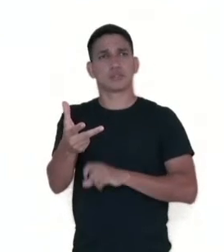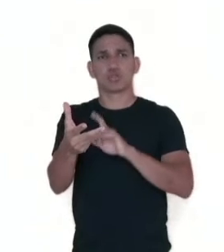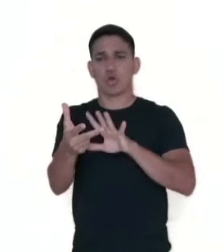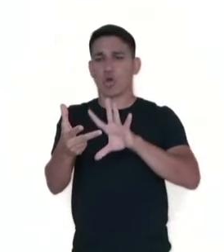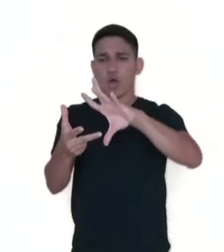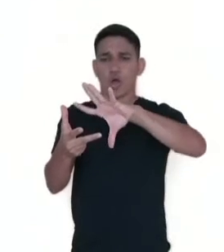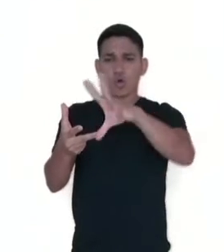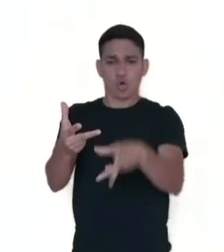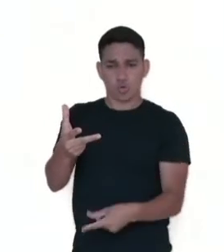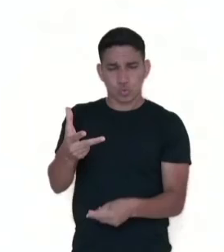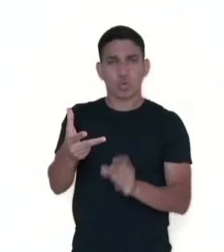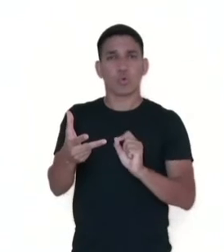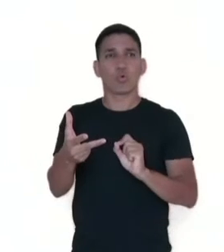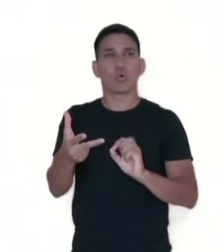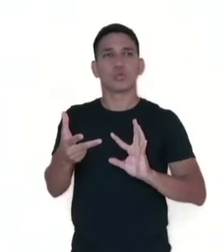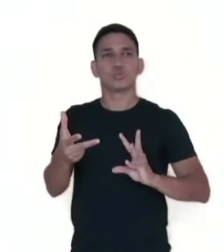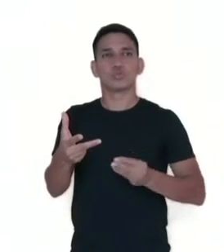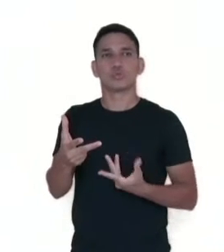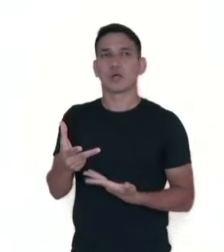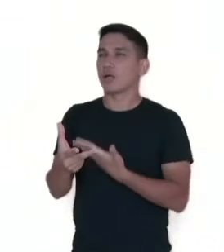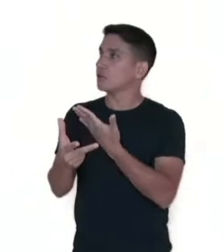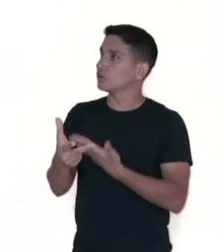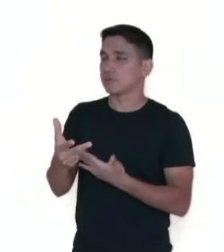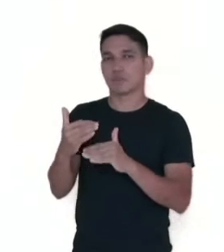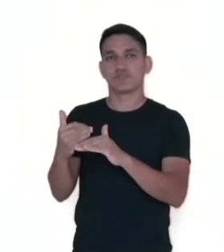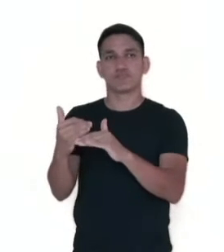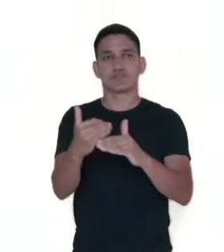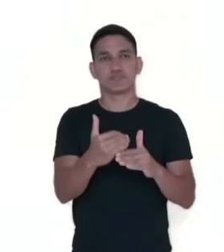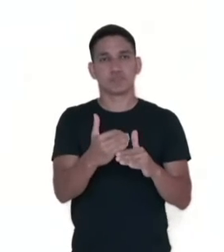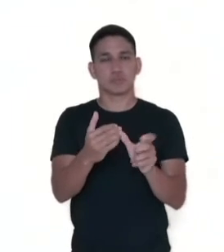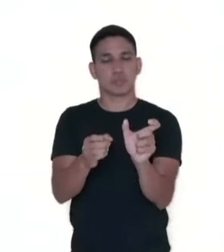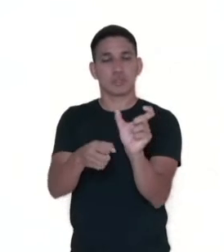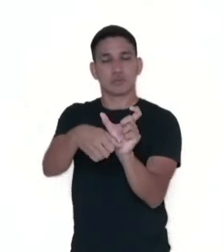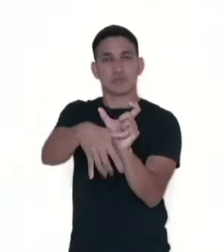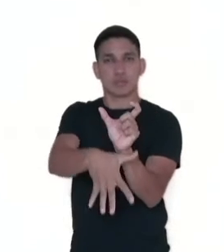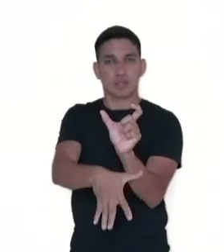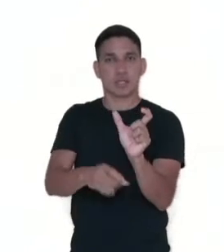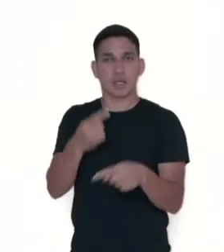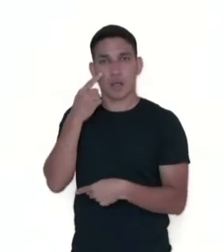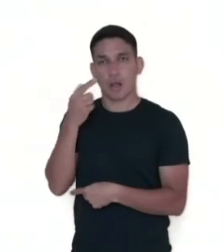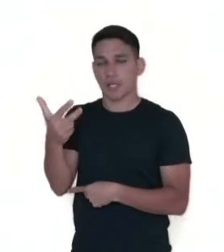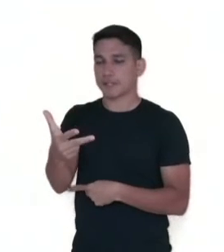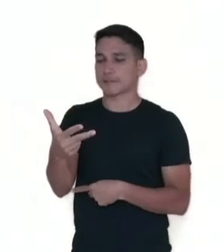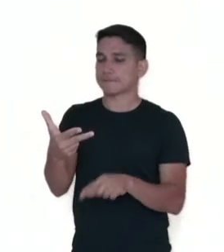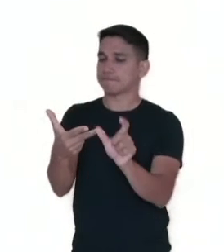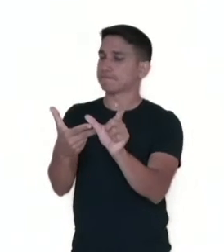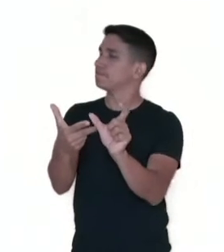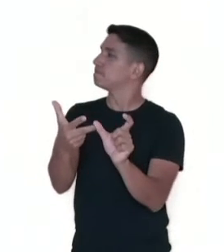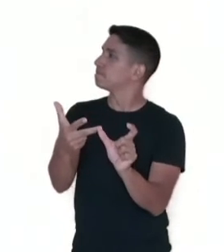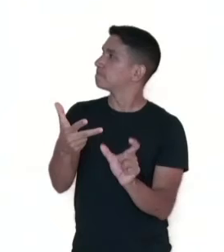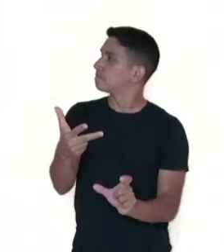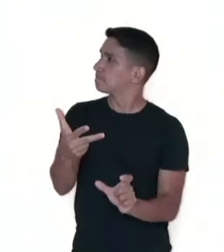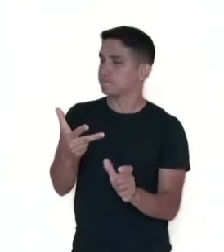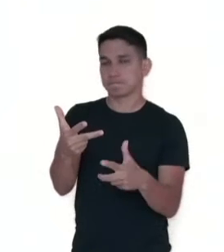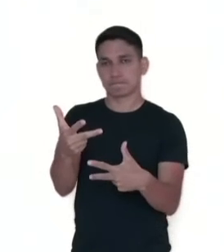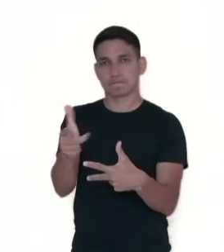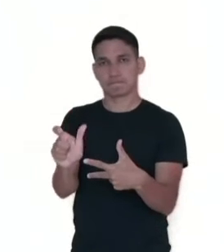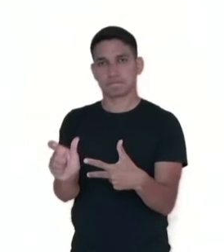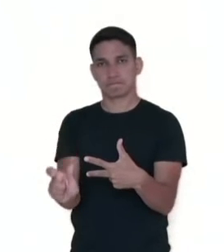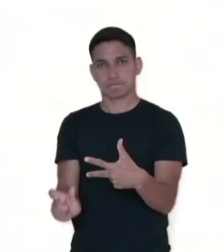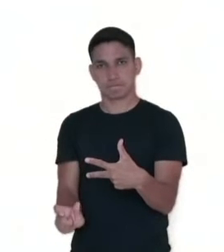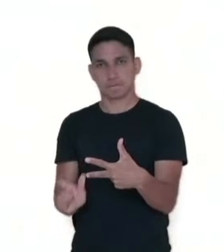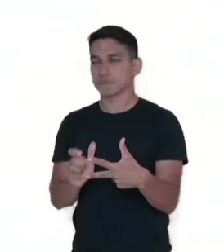outras pessoas, tá, seguem normal ali a raiz. Tu haces, ella hace,